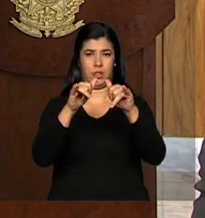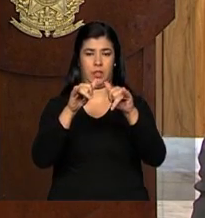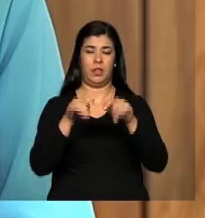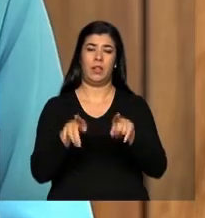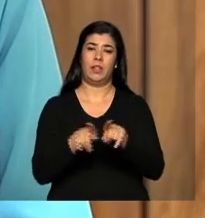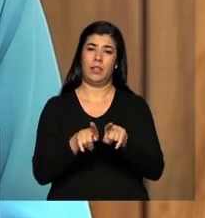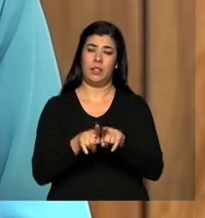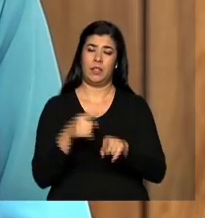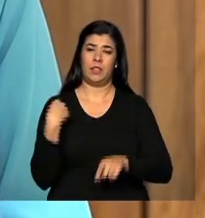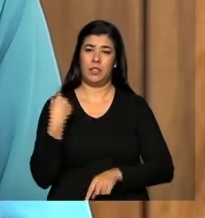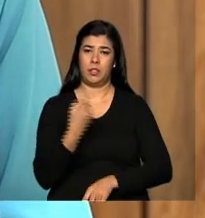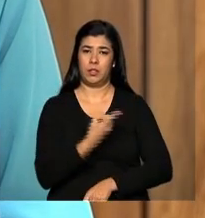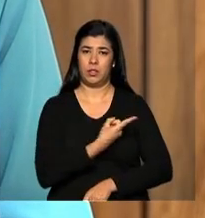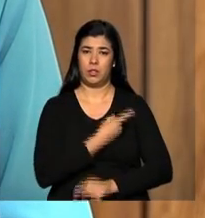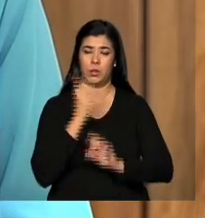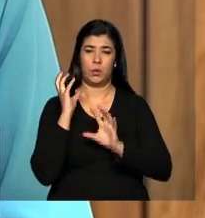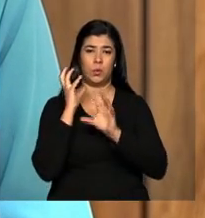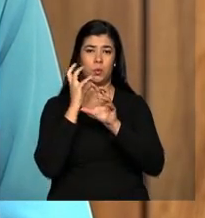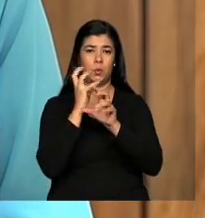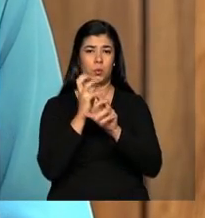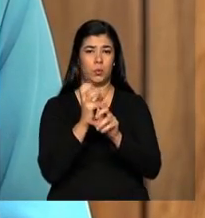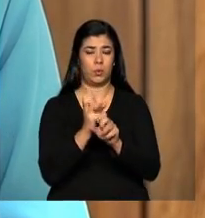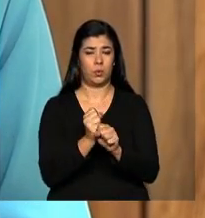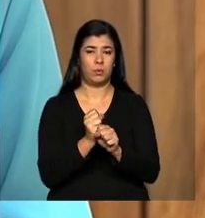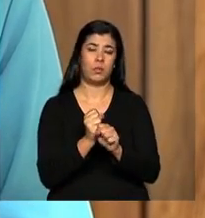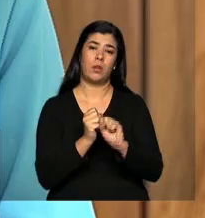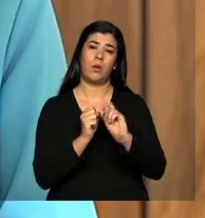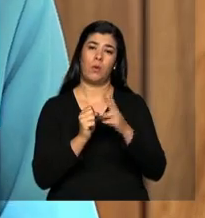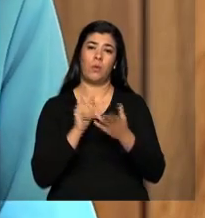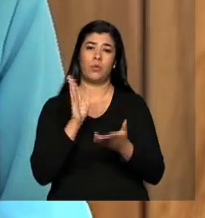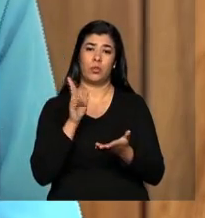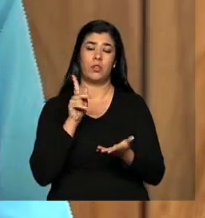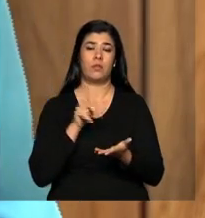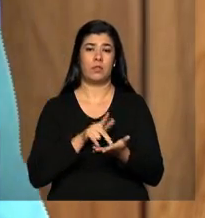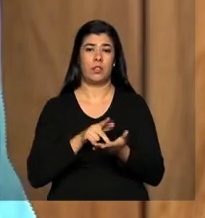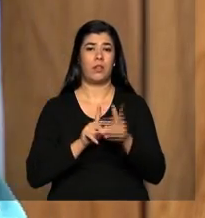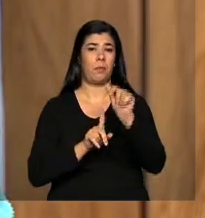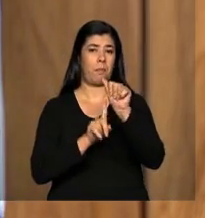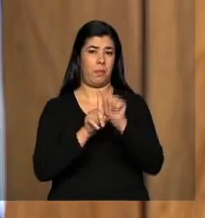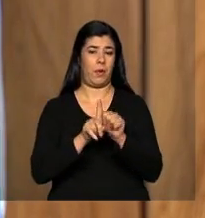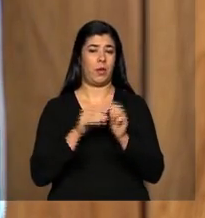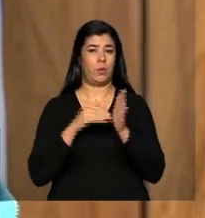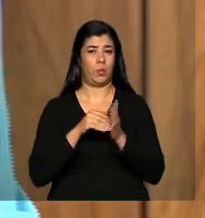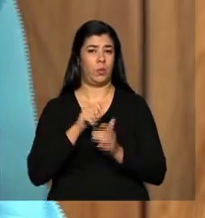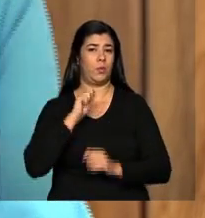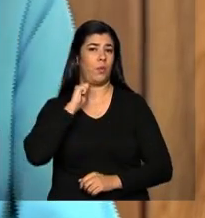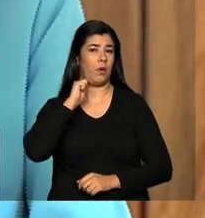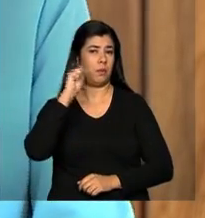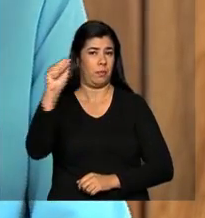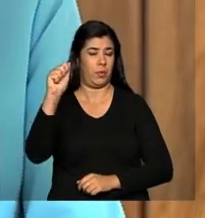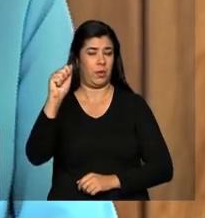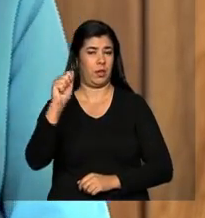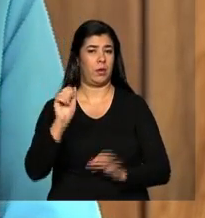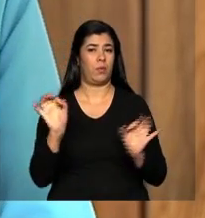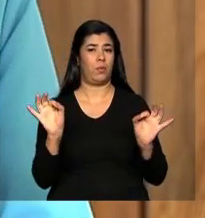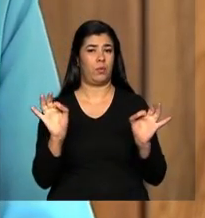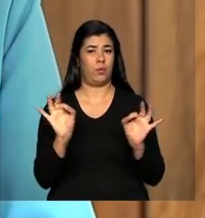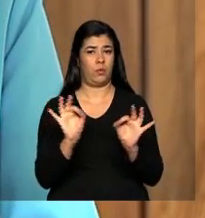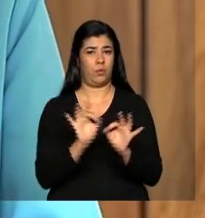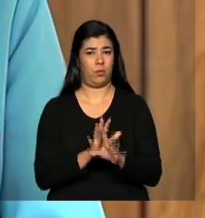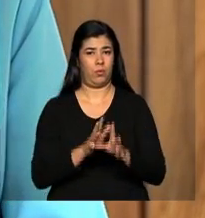estamos concluindo, ou, aliás, concluímos, em abril, a linha de transmissão